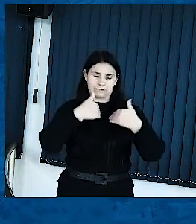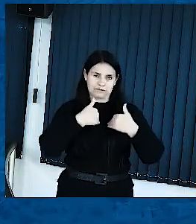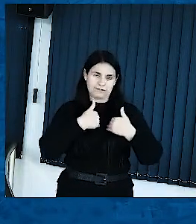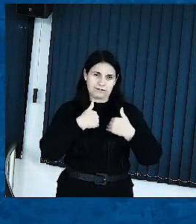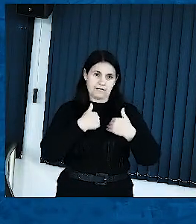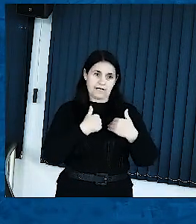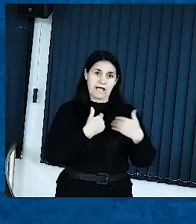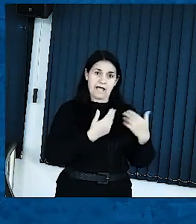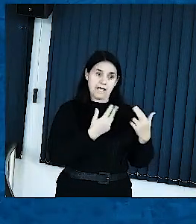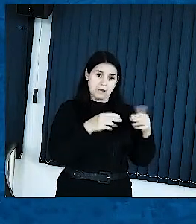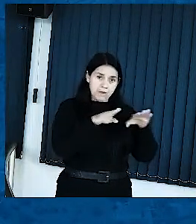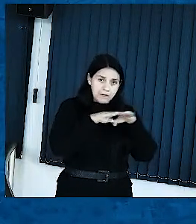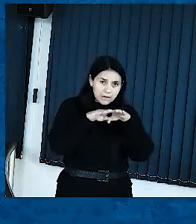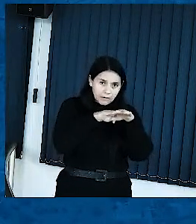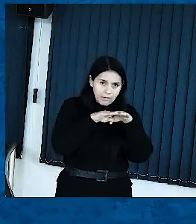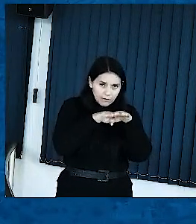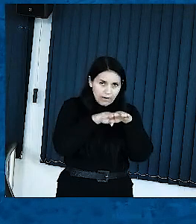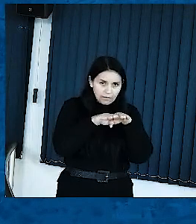igual a outra.